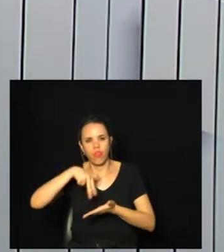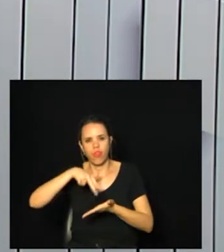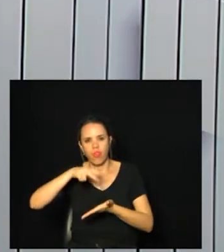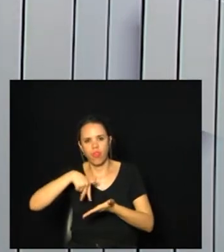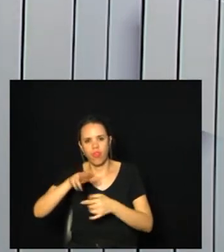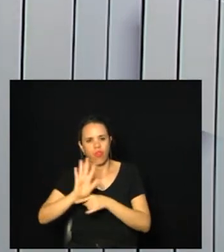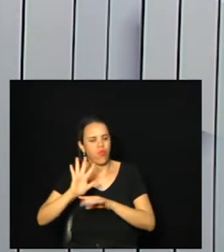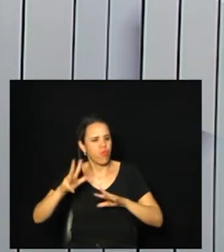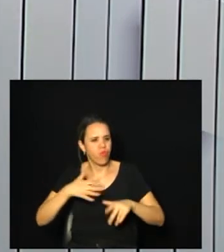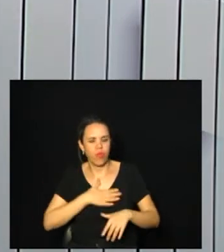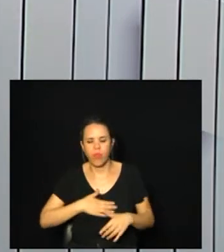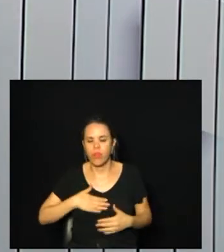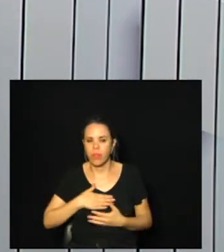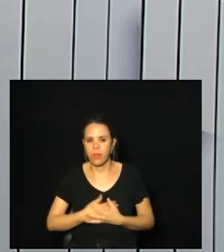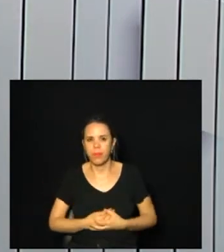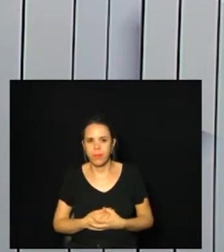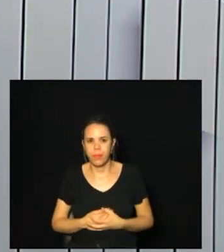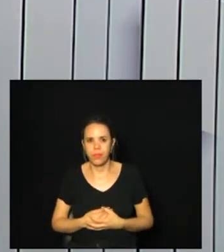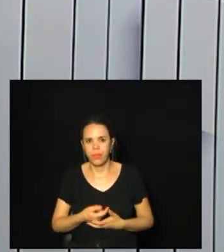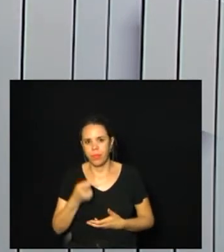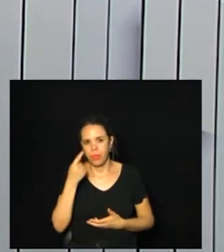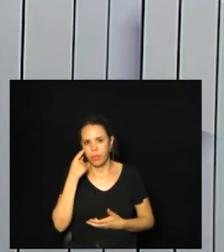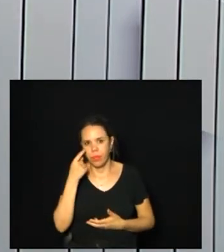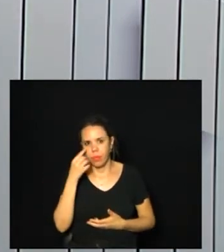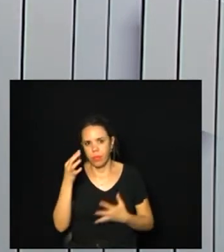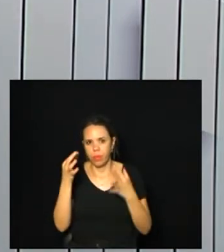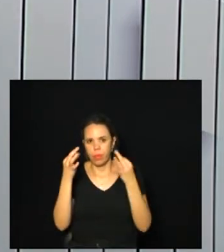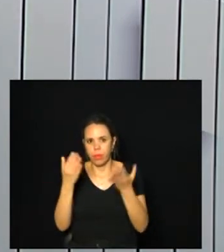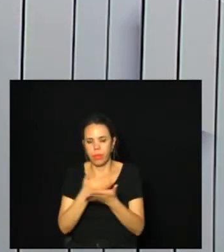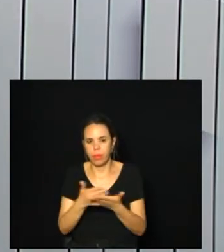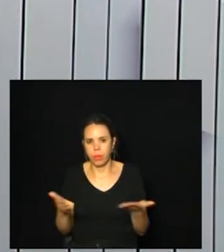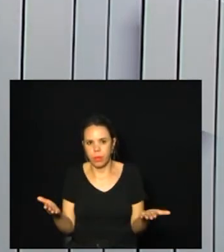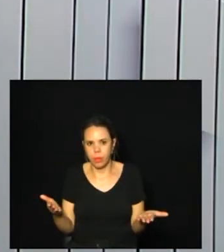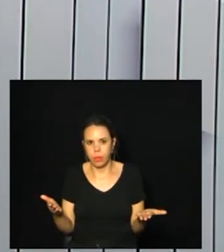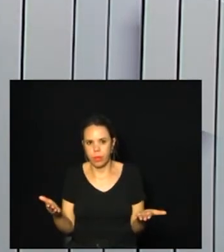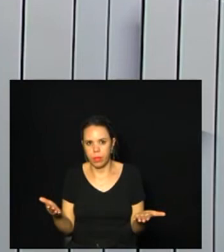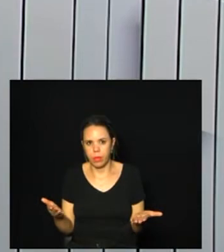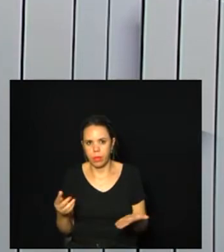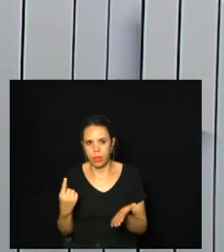para todos os gostos. Então, fique atento porque começa agora